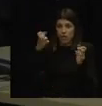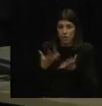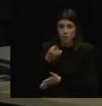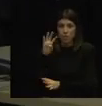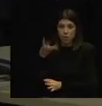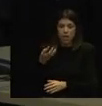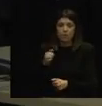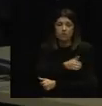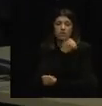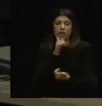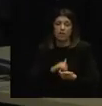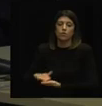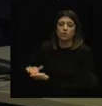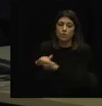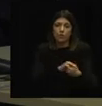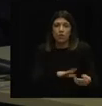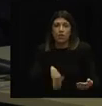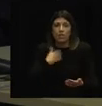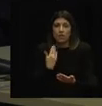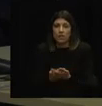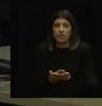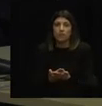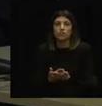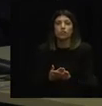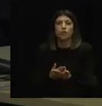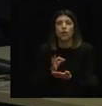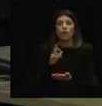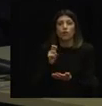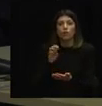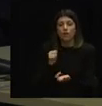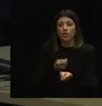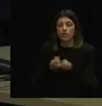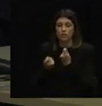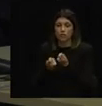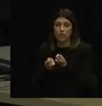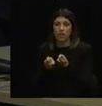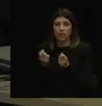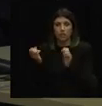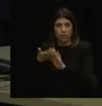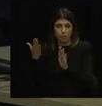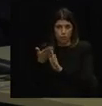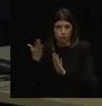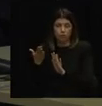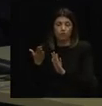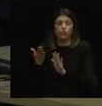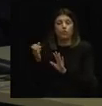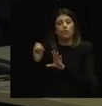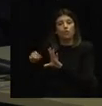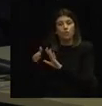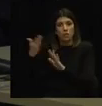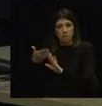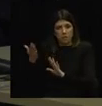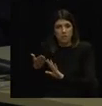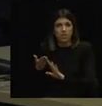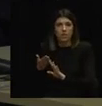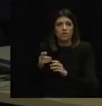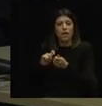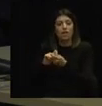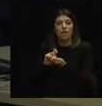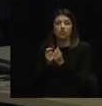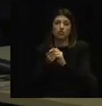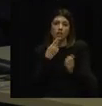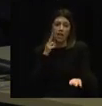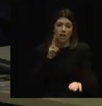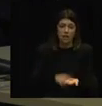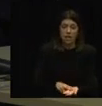anunciar como medida assegurar que o FES é ajustado à realidade socioeconómica das famílias mais carenciadas. Depois, o